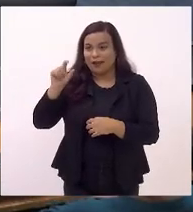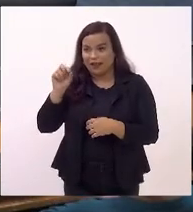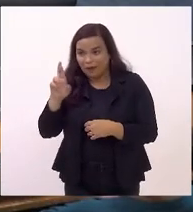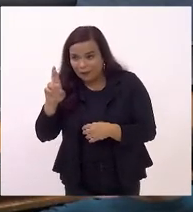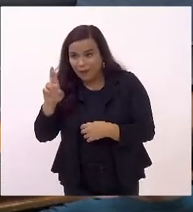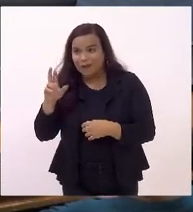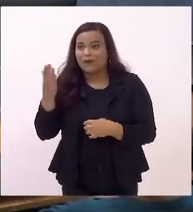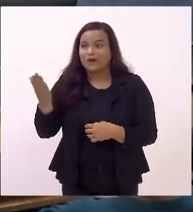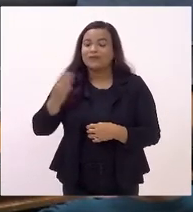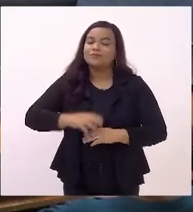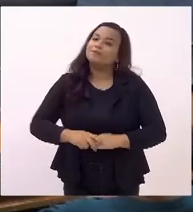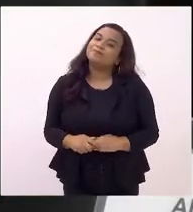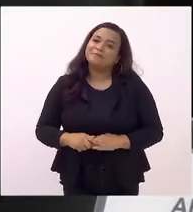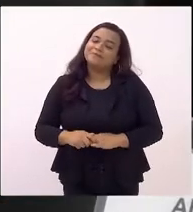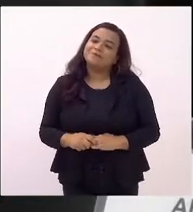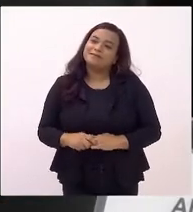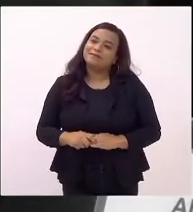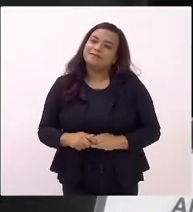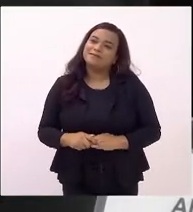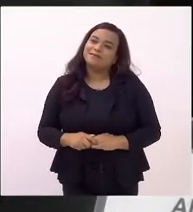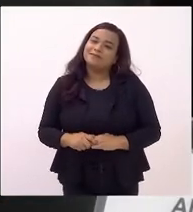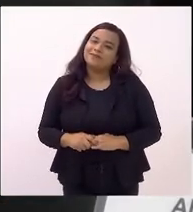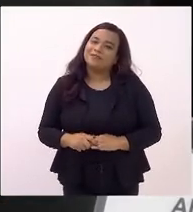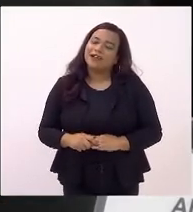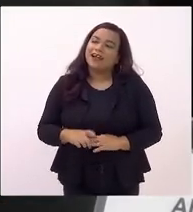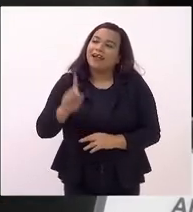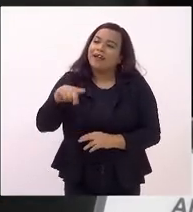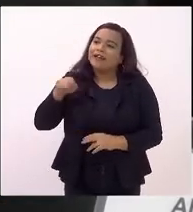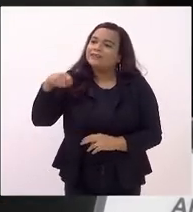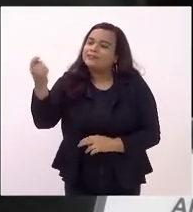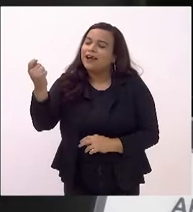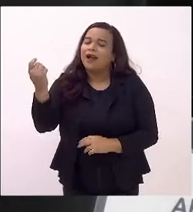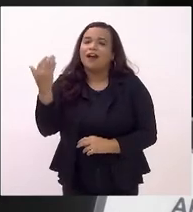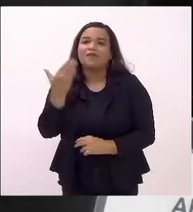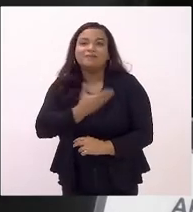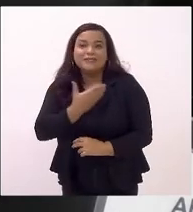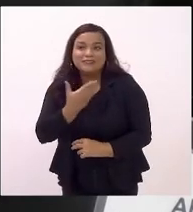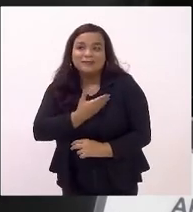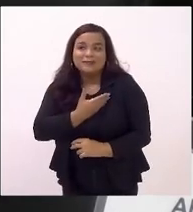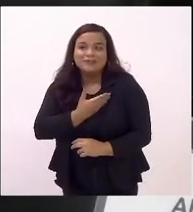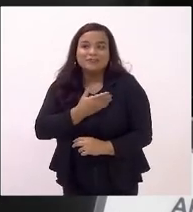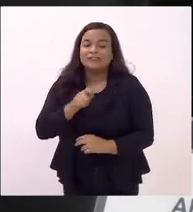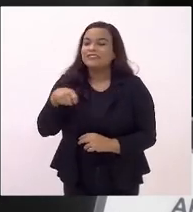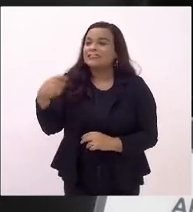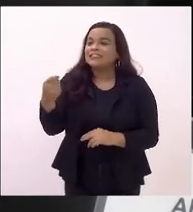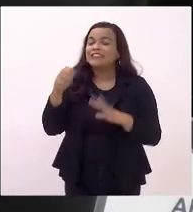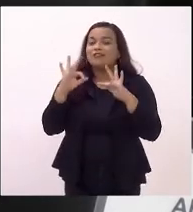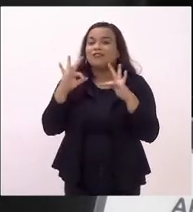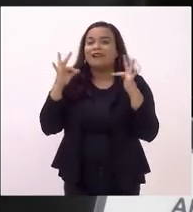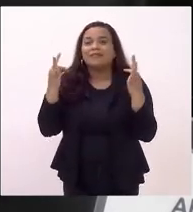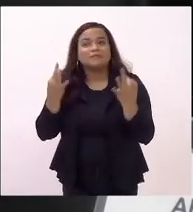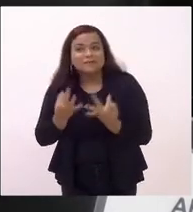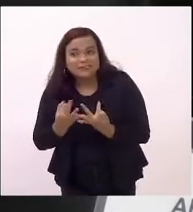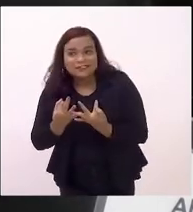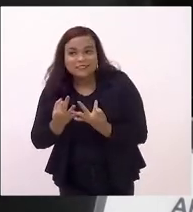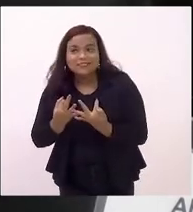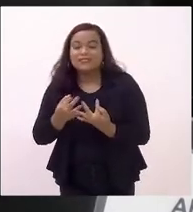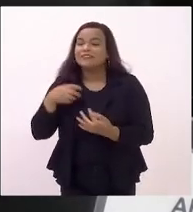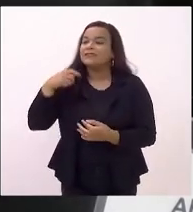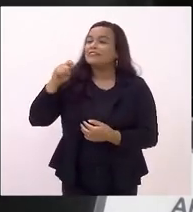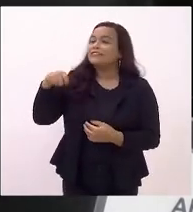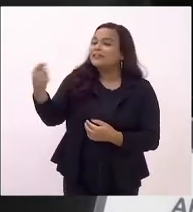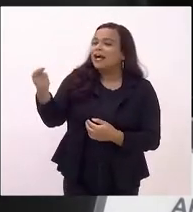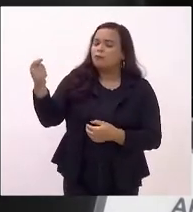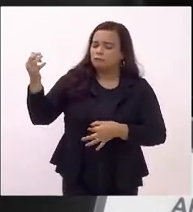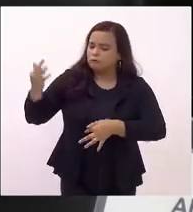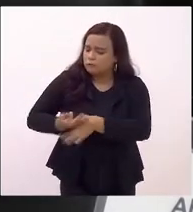Santos, é falar de amigo, é falar de família, é falar de resistência